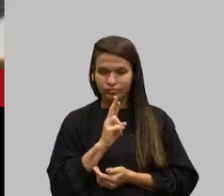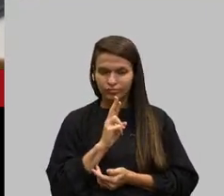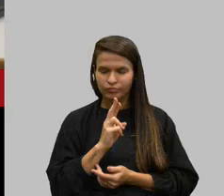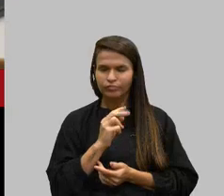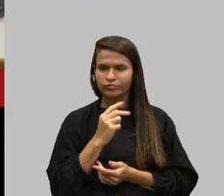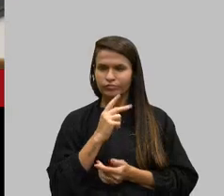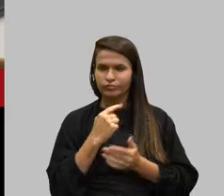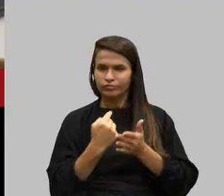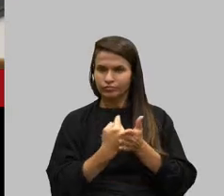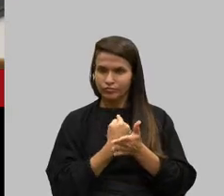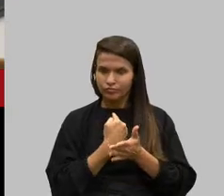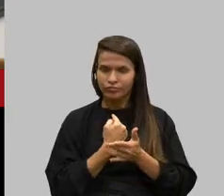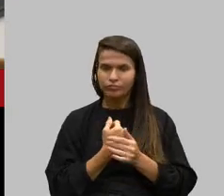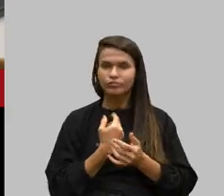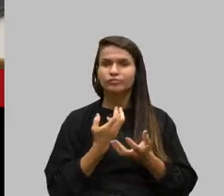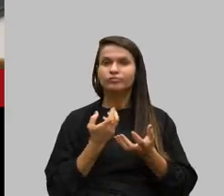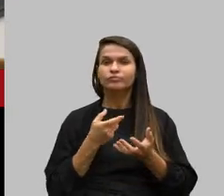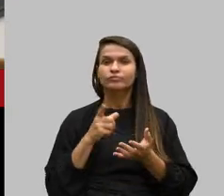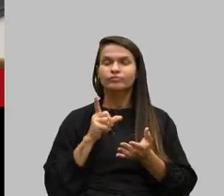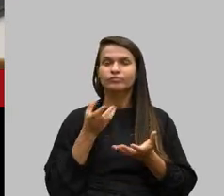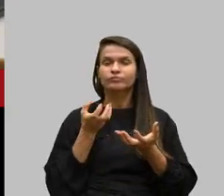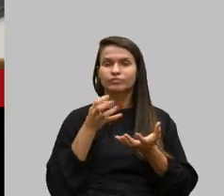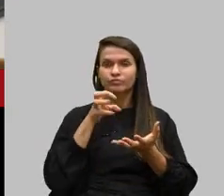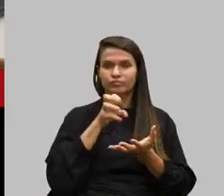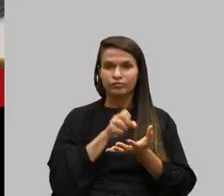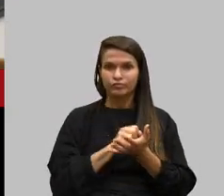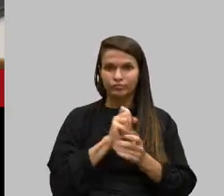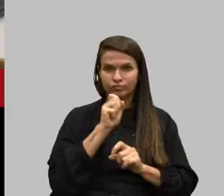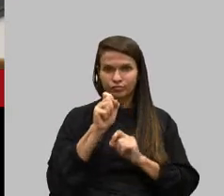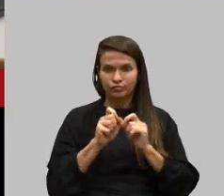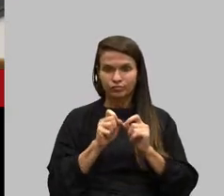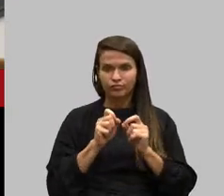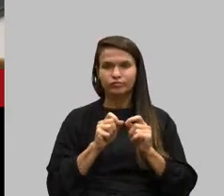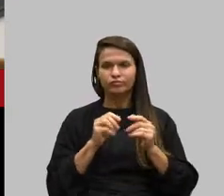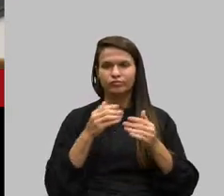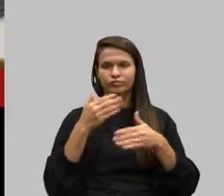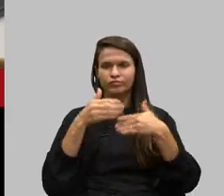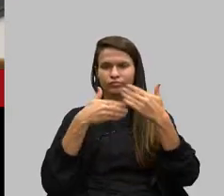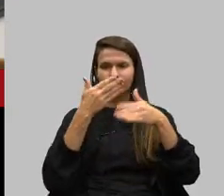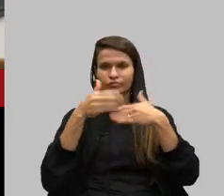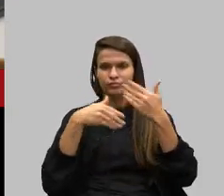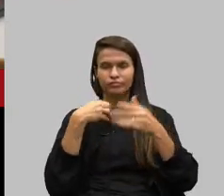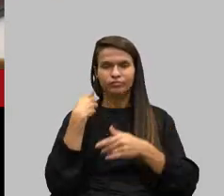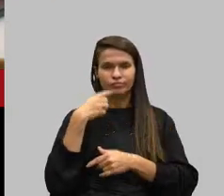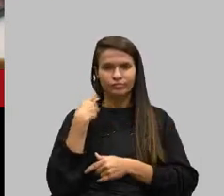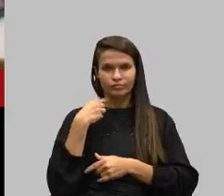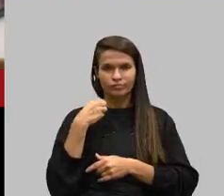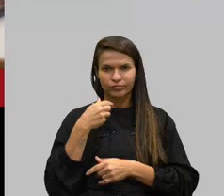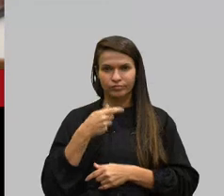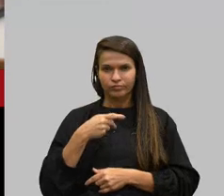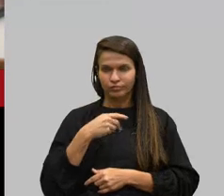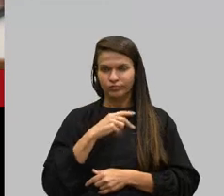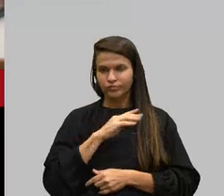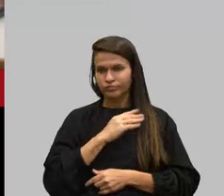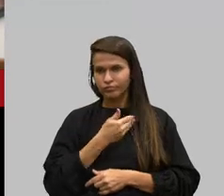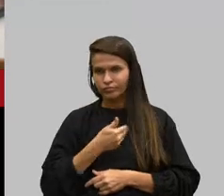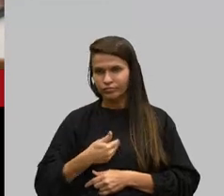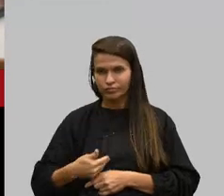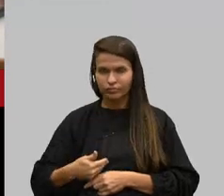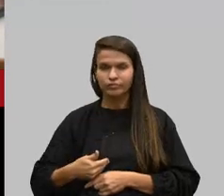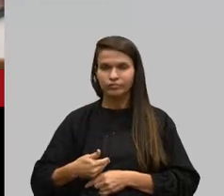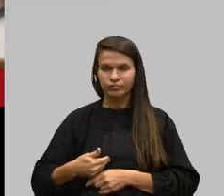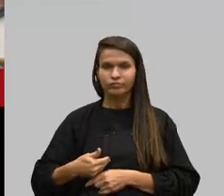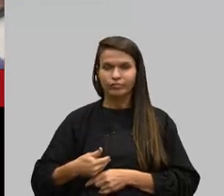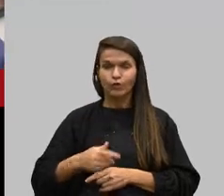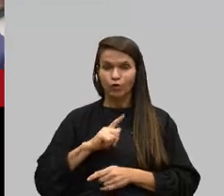posso aqui de registrar que os avanços Deputado que este governo do governador Romeu